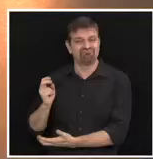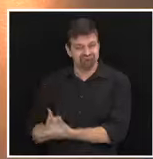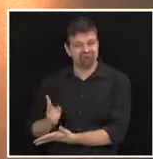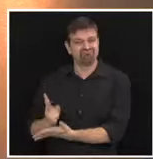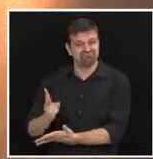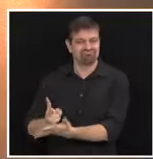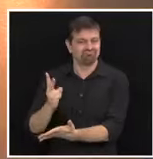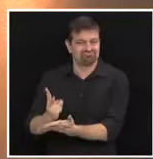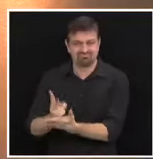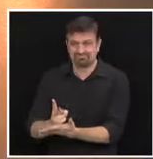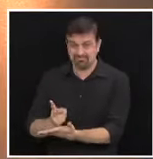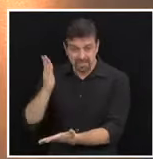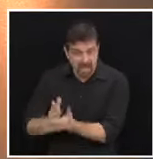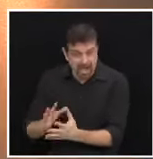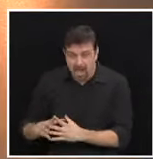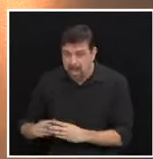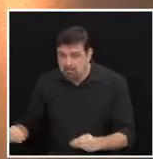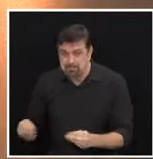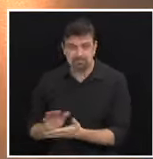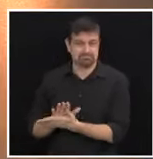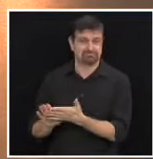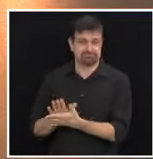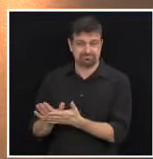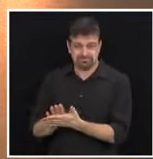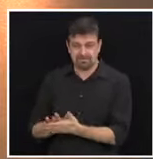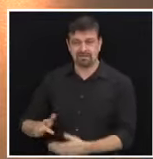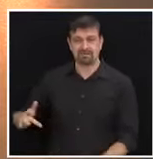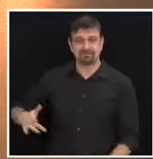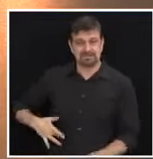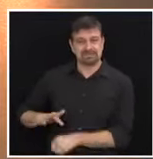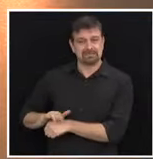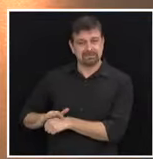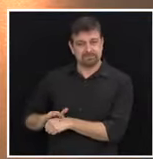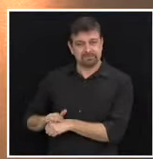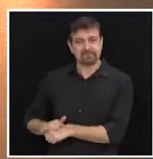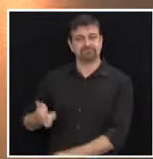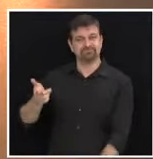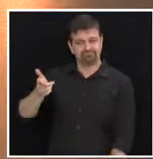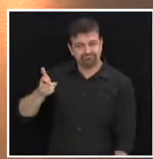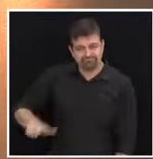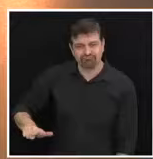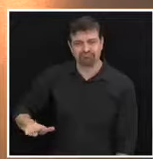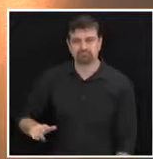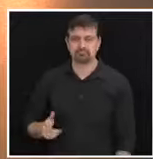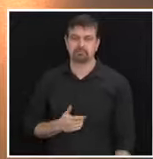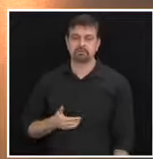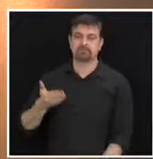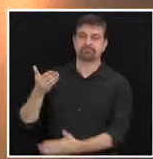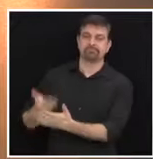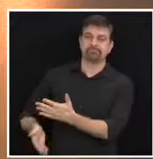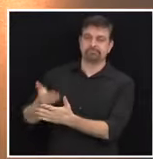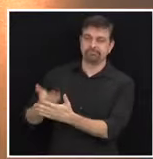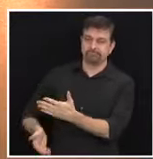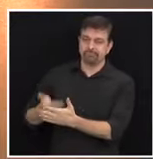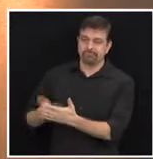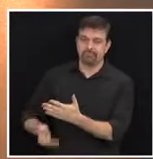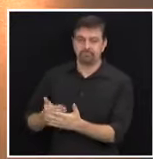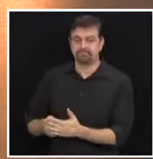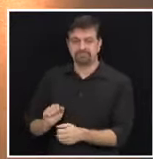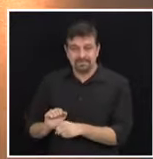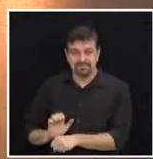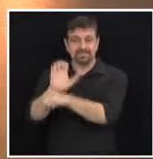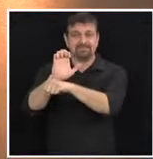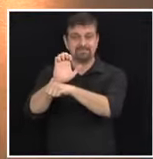que eu tinha uma carga viral muito alta. Aí o que aconteceu? perdi aquela